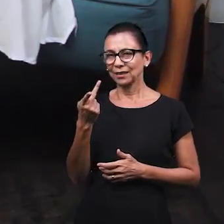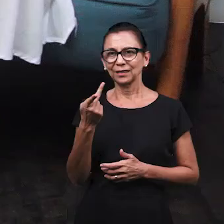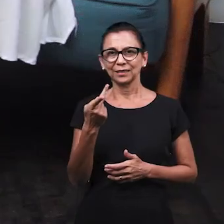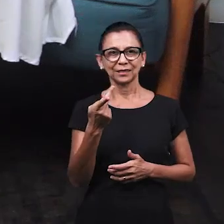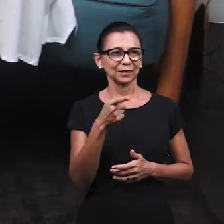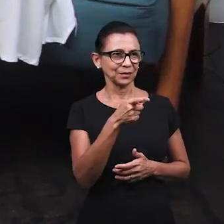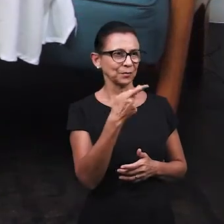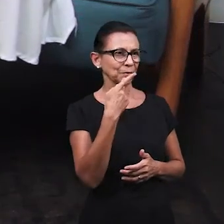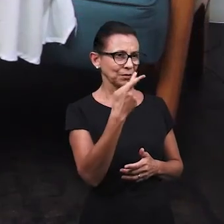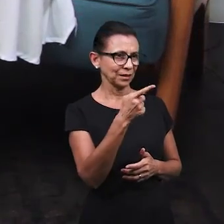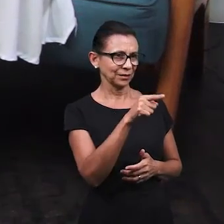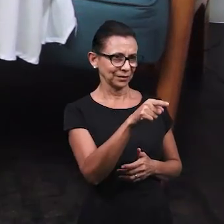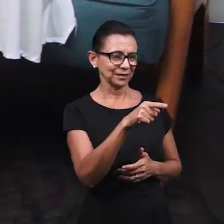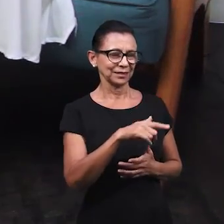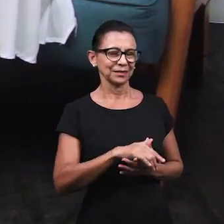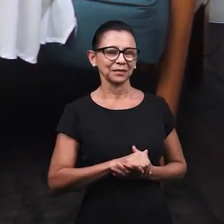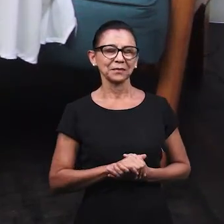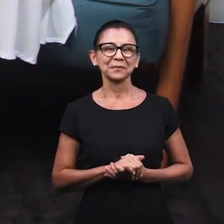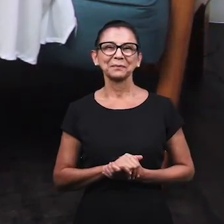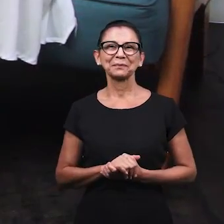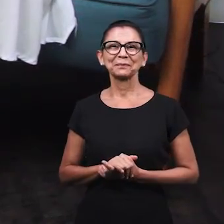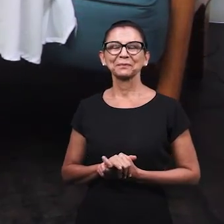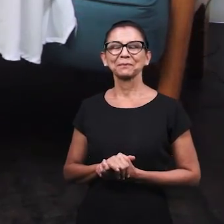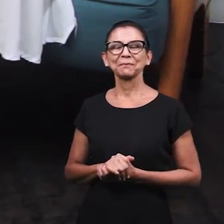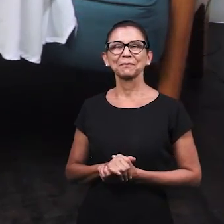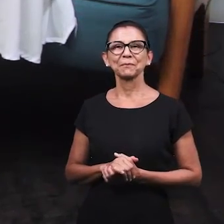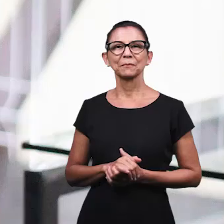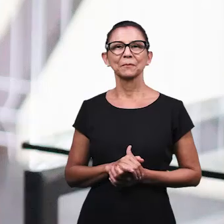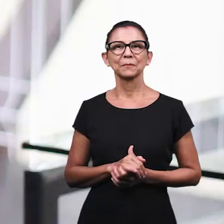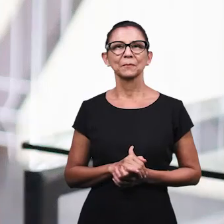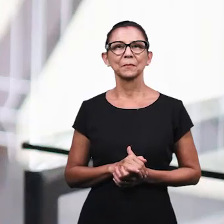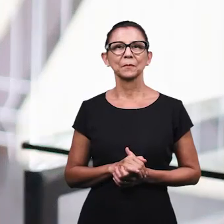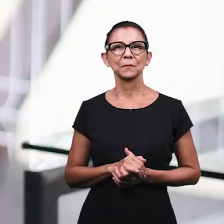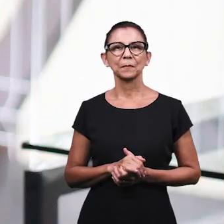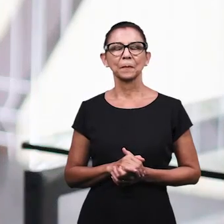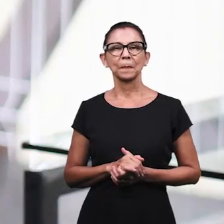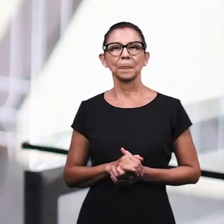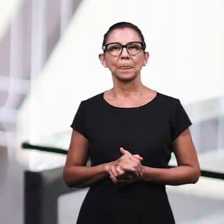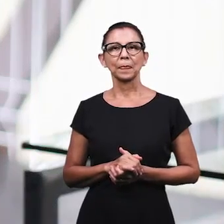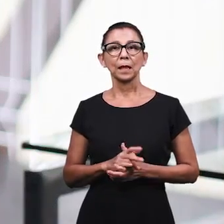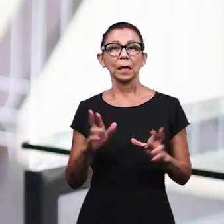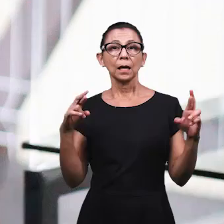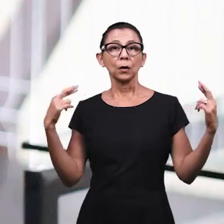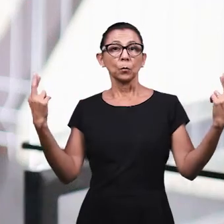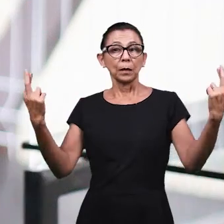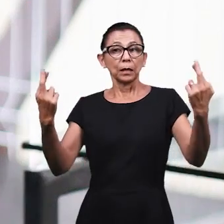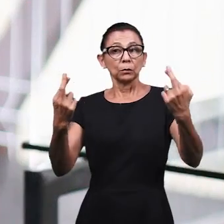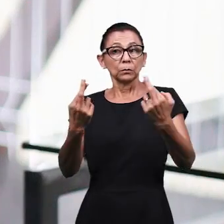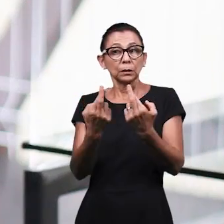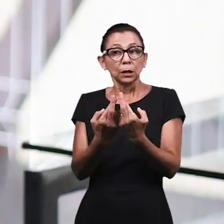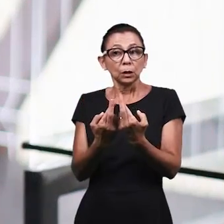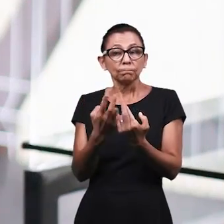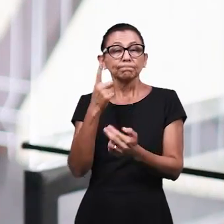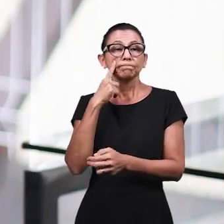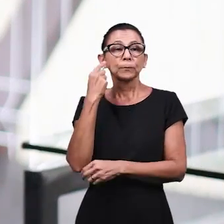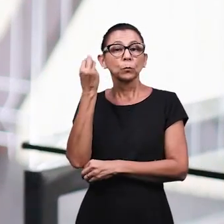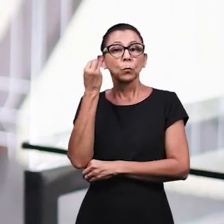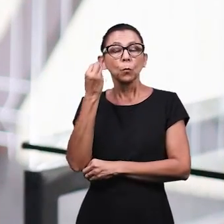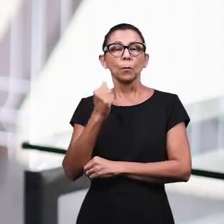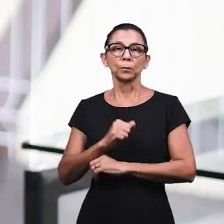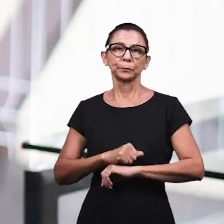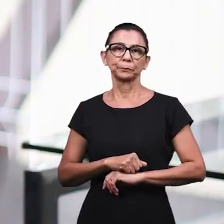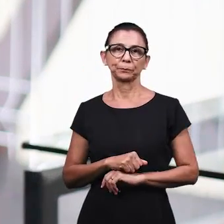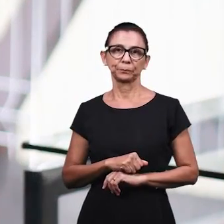Não, ele tava junto? Por favor, conte para nós. Então, a gente, né, nós fizemos uma reunião, como vai se chamar o